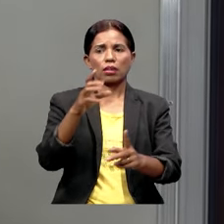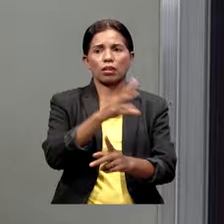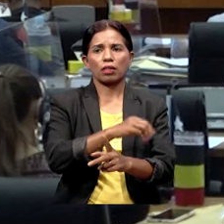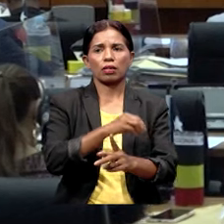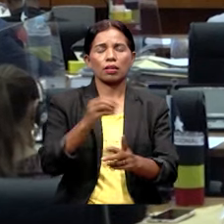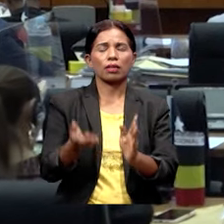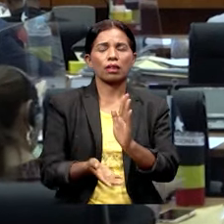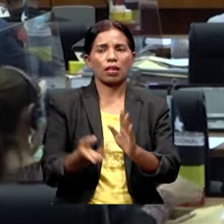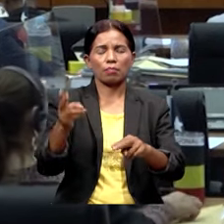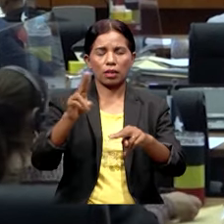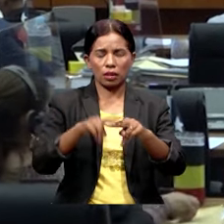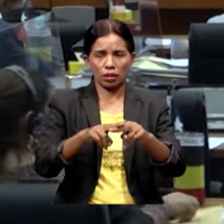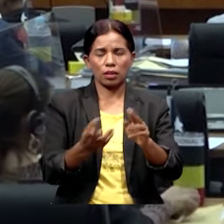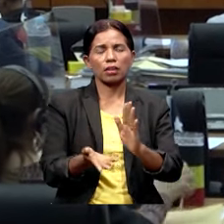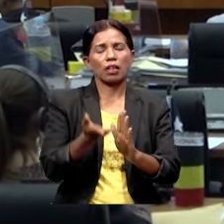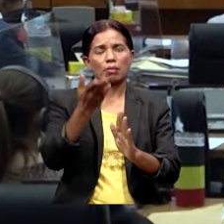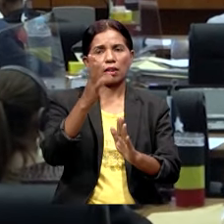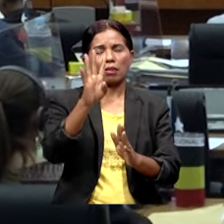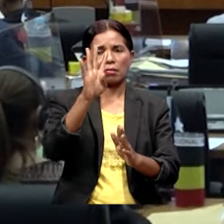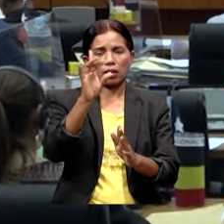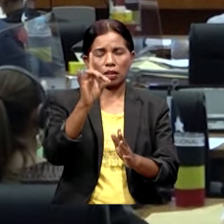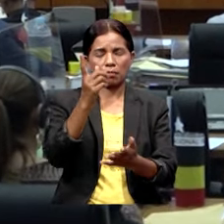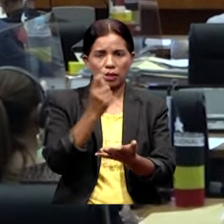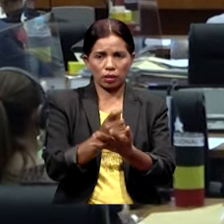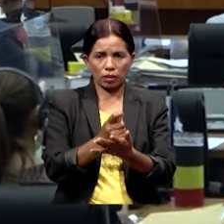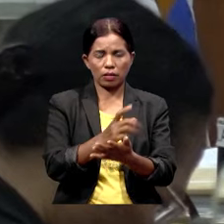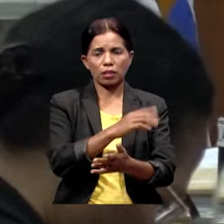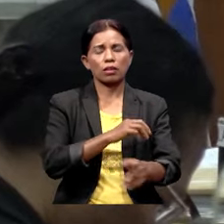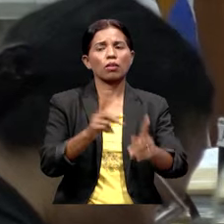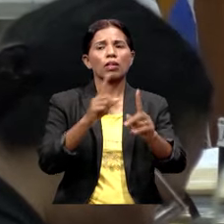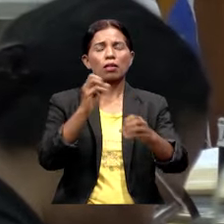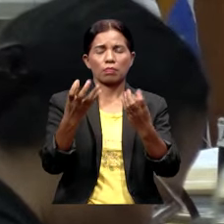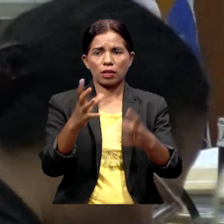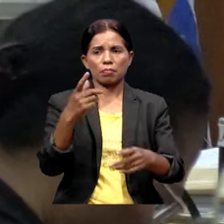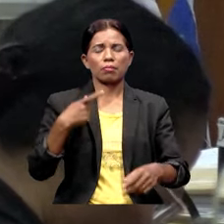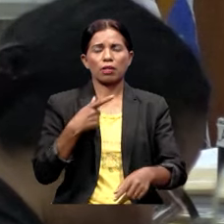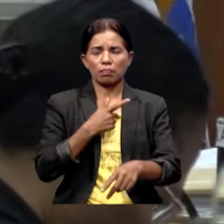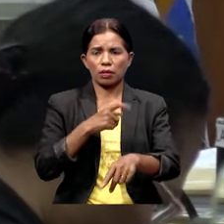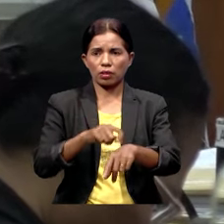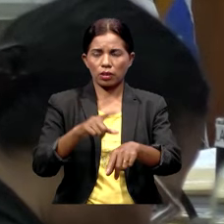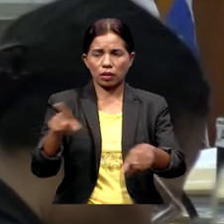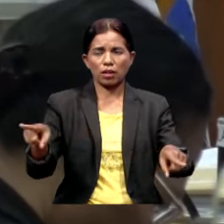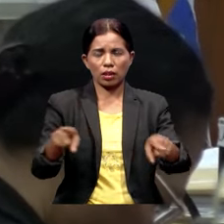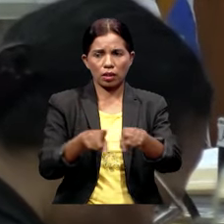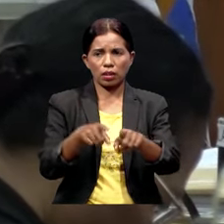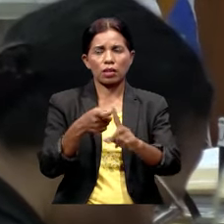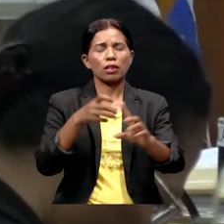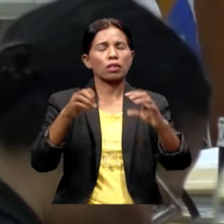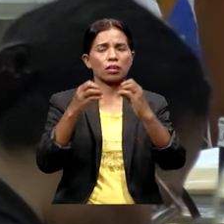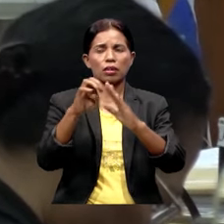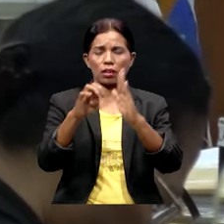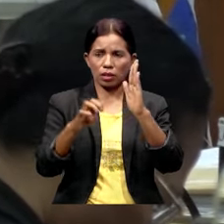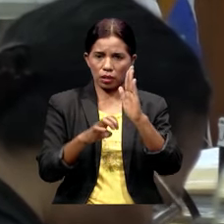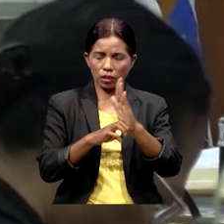8,000. Patrocínio Fernandes reconhece e a lamentação para o público, mebe parlamento moçanesa parte ida o órgão Estado